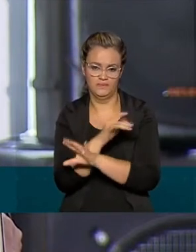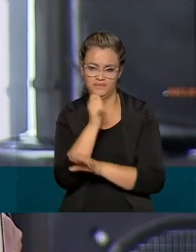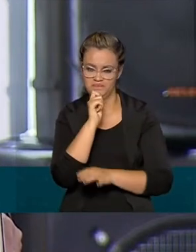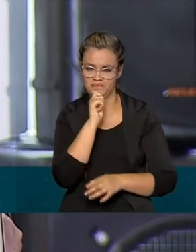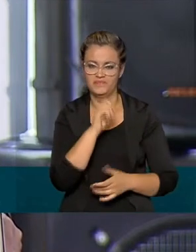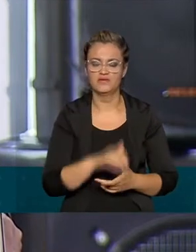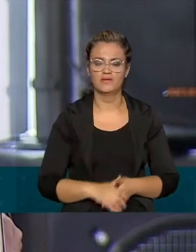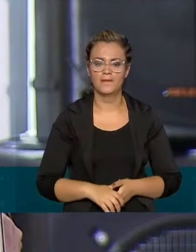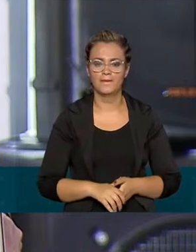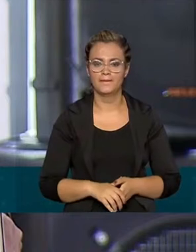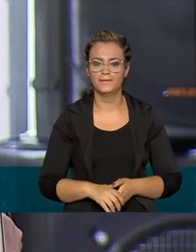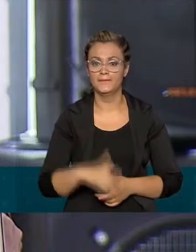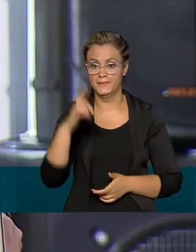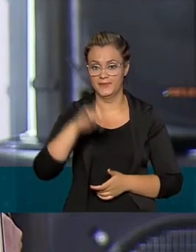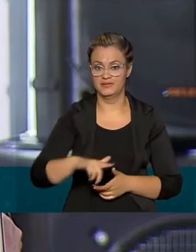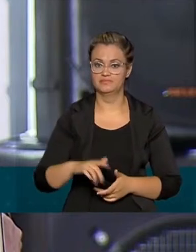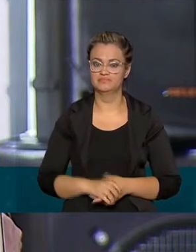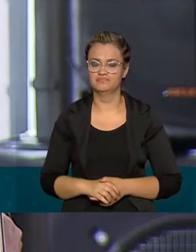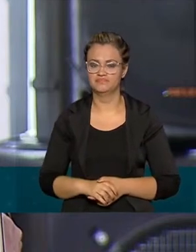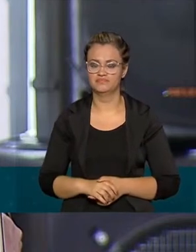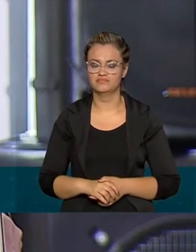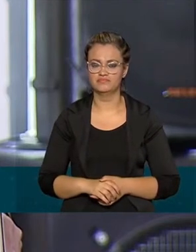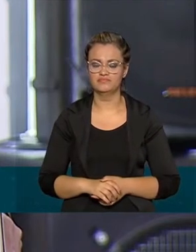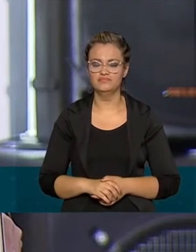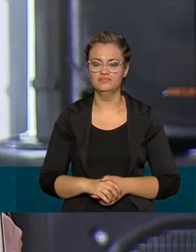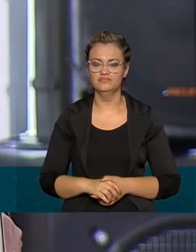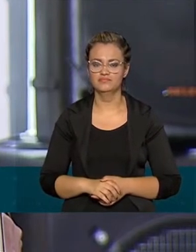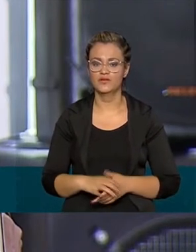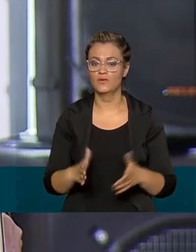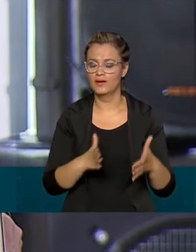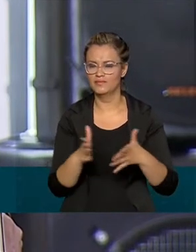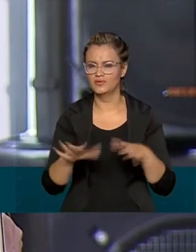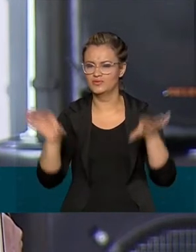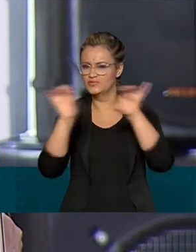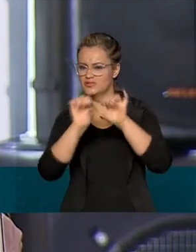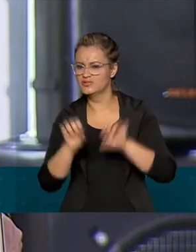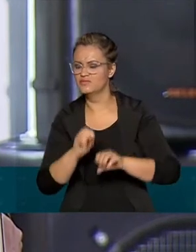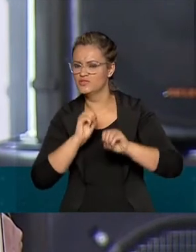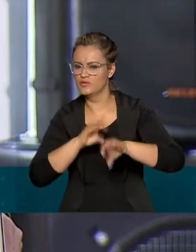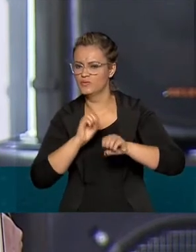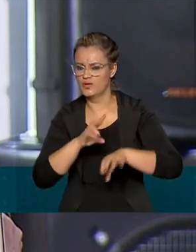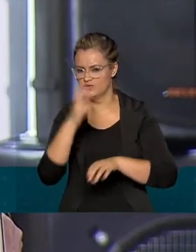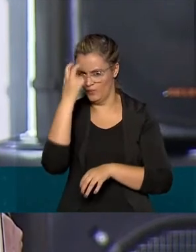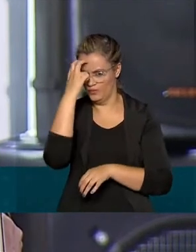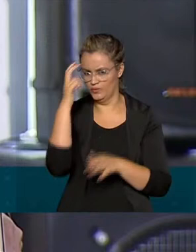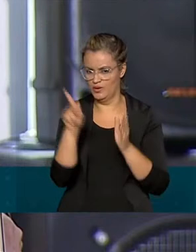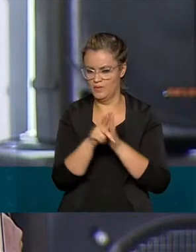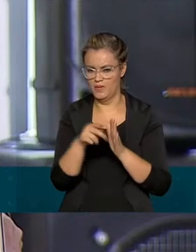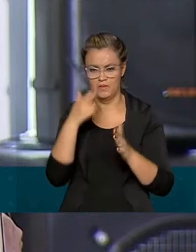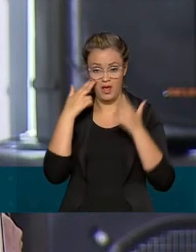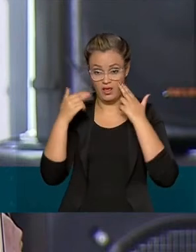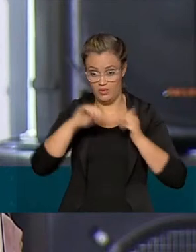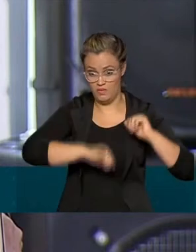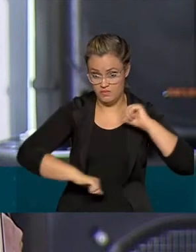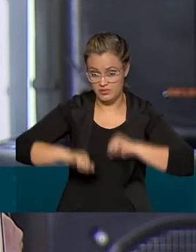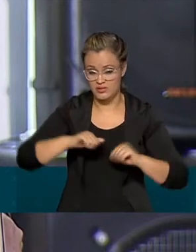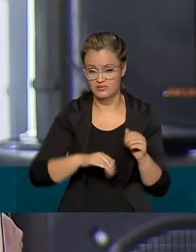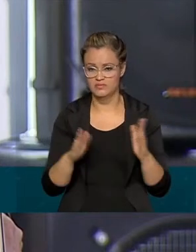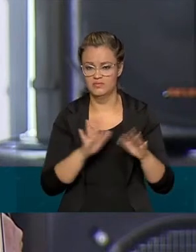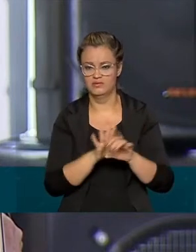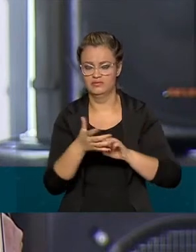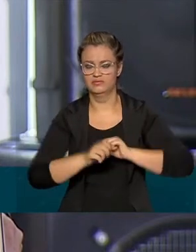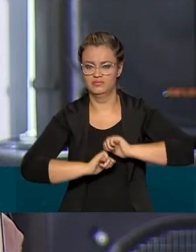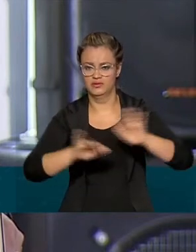Merece ser destacada a condução de todo o sistema de educação e cultura do Exército durante a pandemia